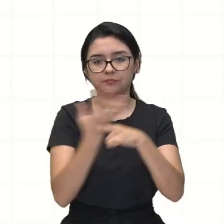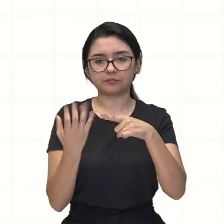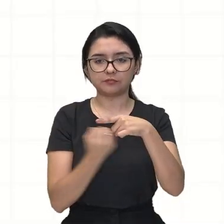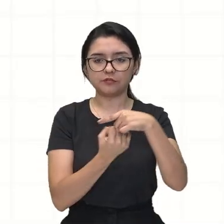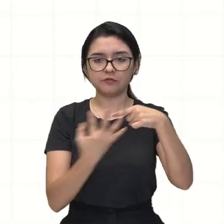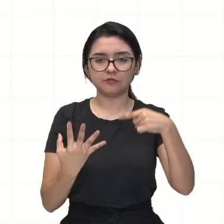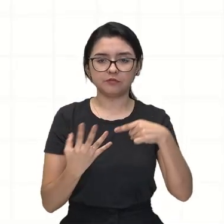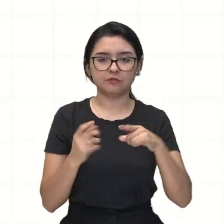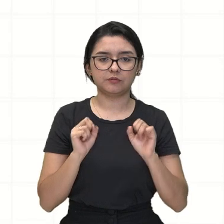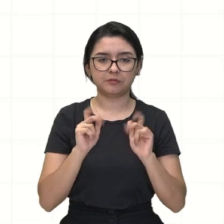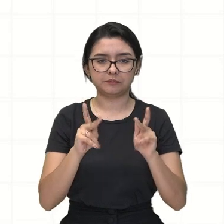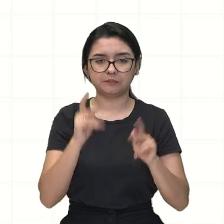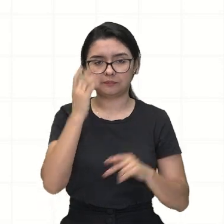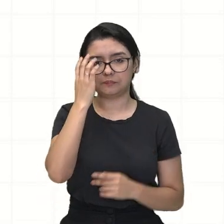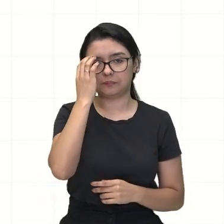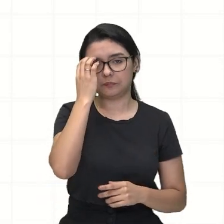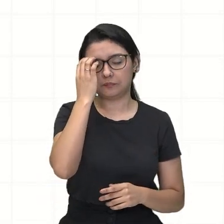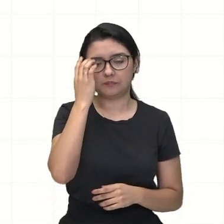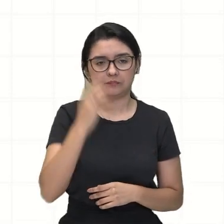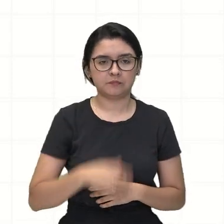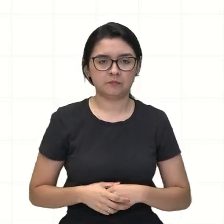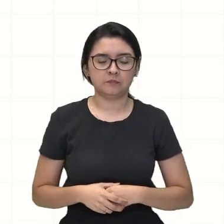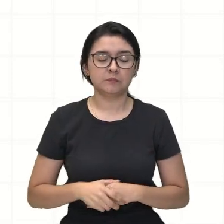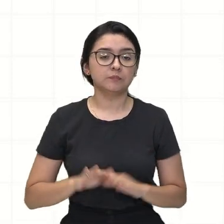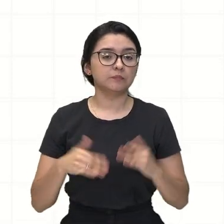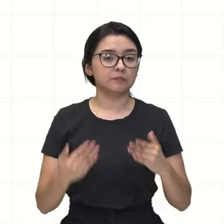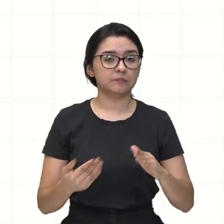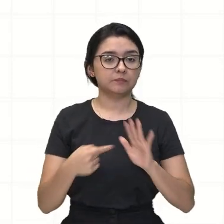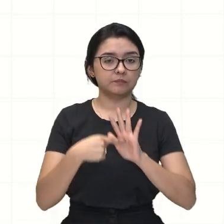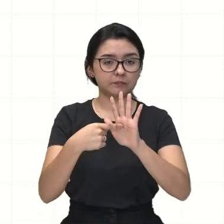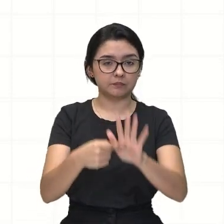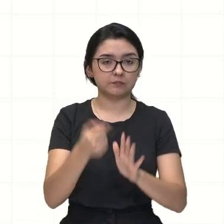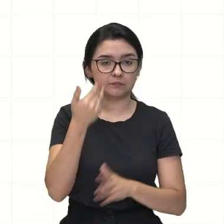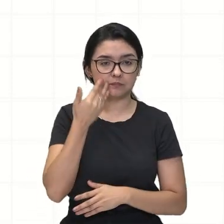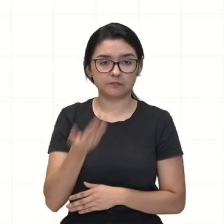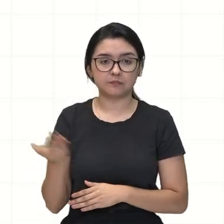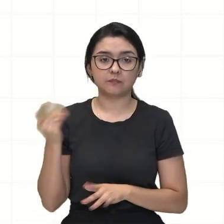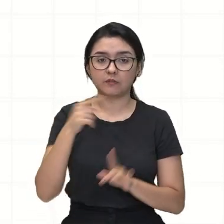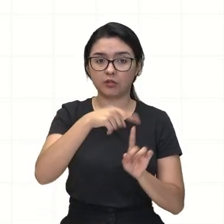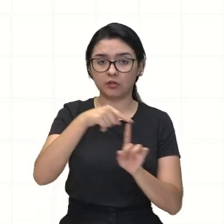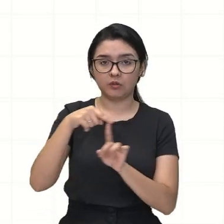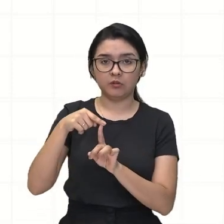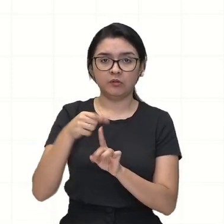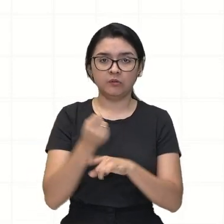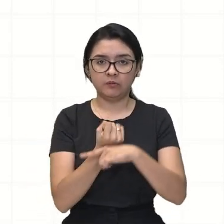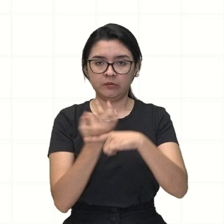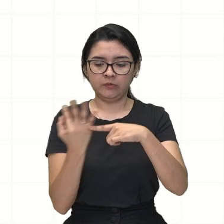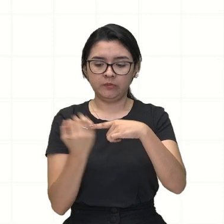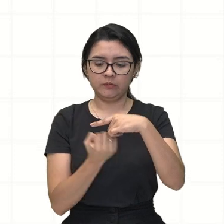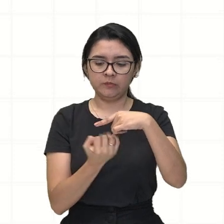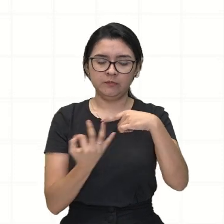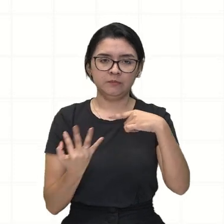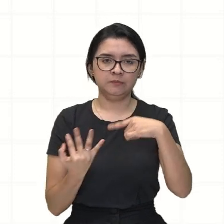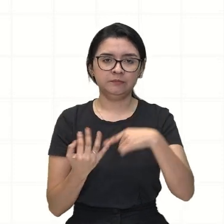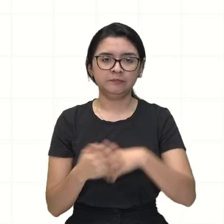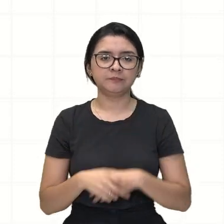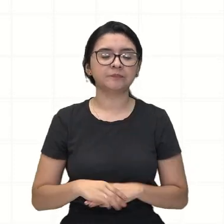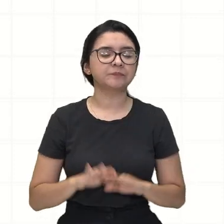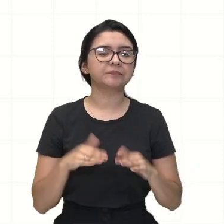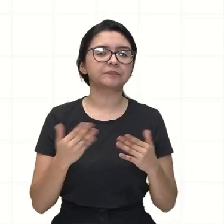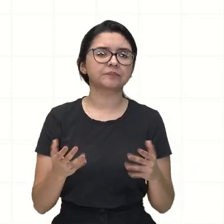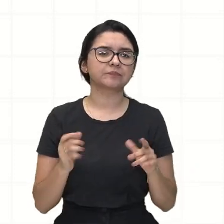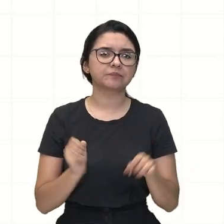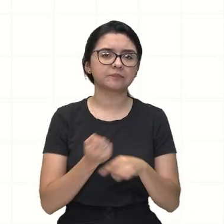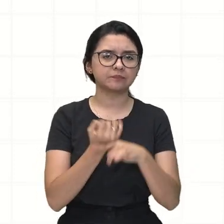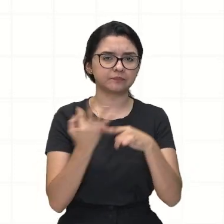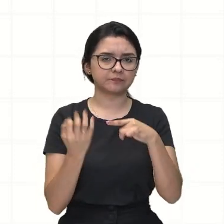comigo. Bom, alunos, na tela aí, tipos de frações. Pessoal, as frações